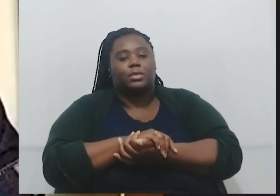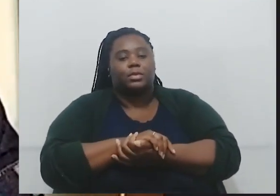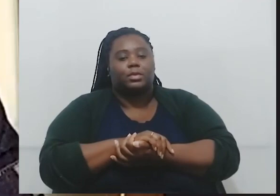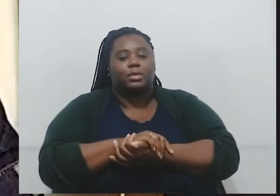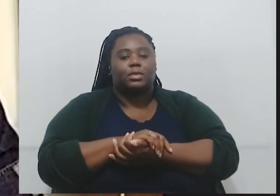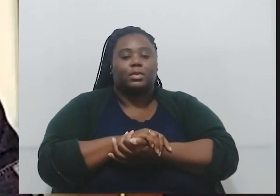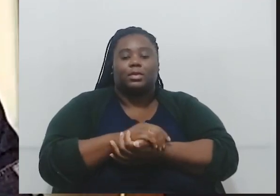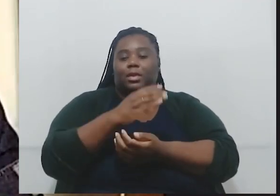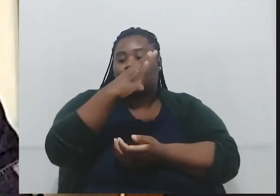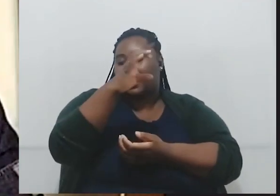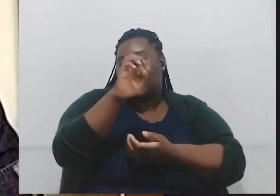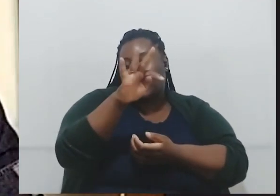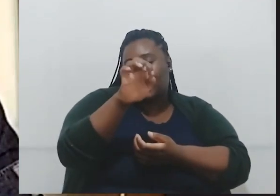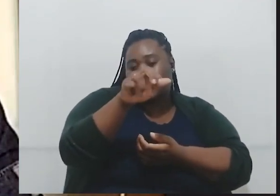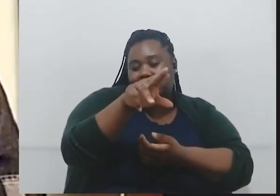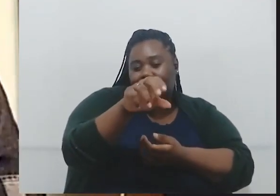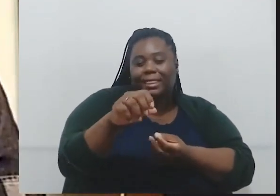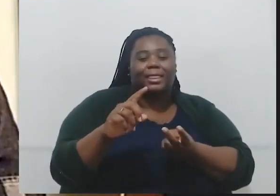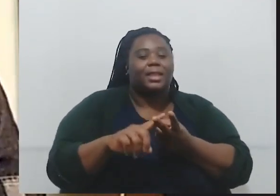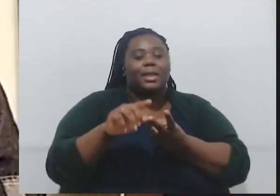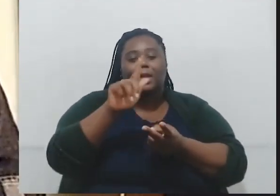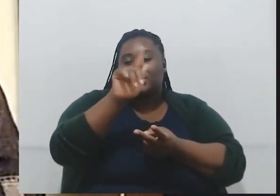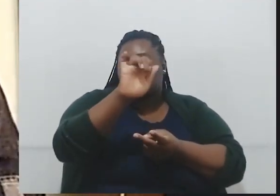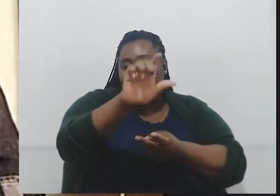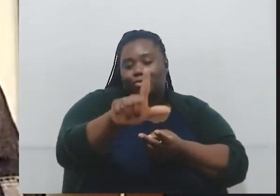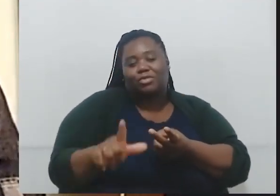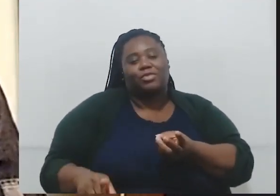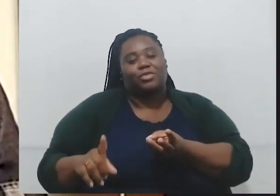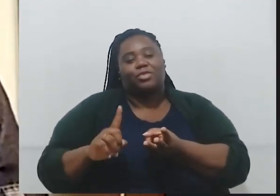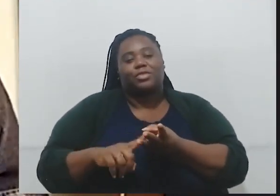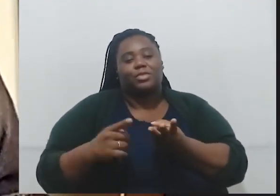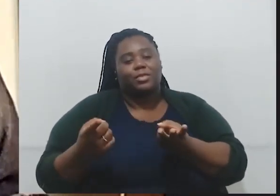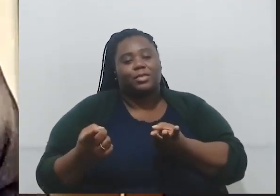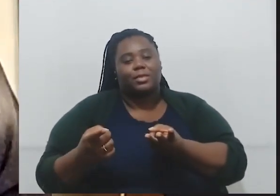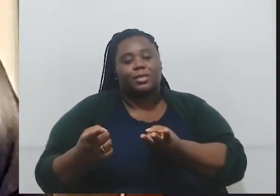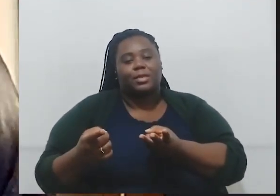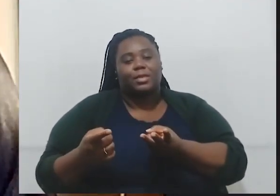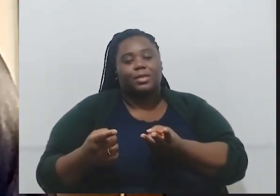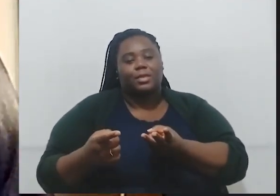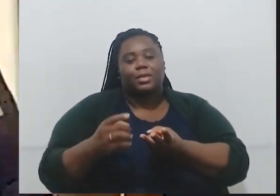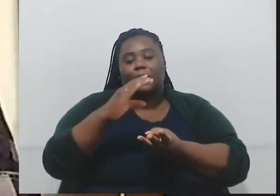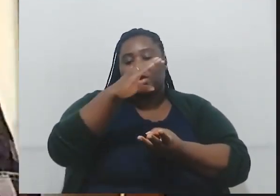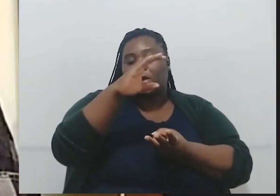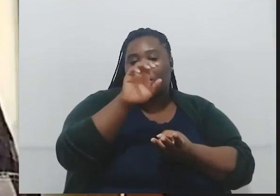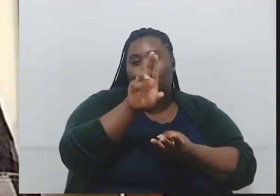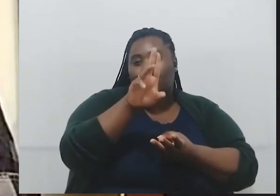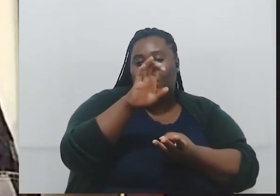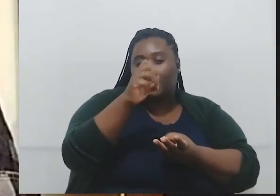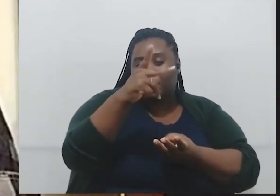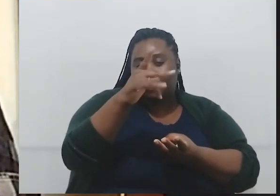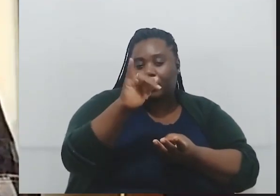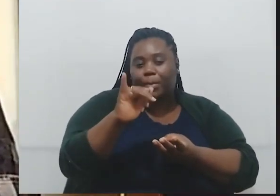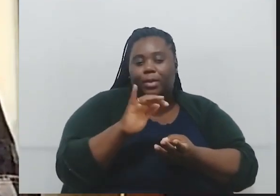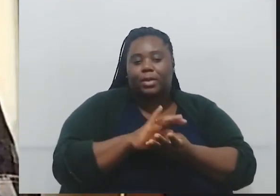como Caetano, como Gil. Falei hoje já do Cupi. Você não, é uma bicha que você não consegue olhar